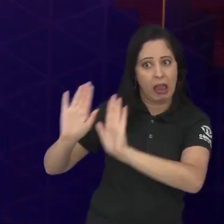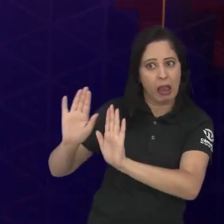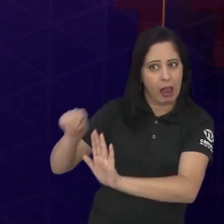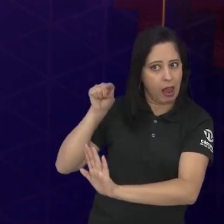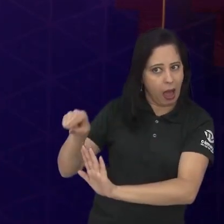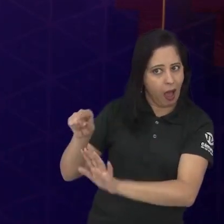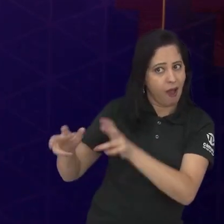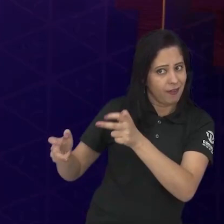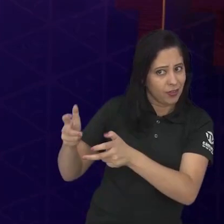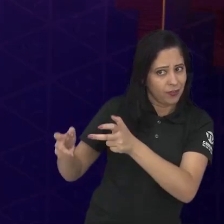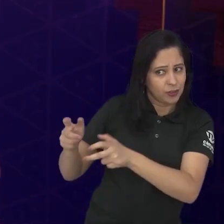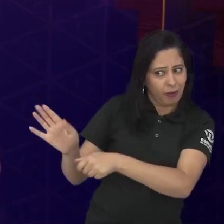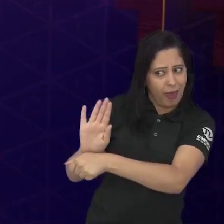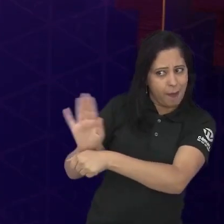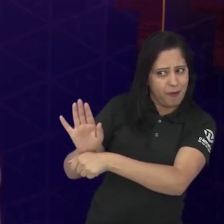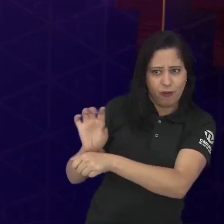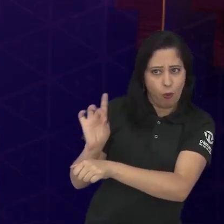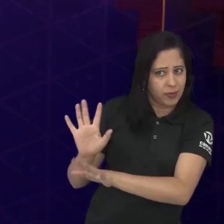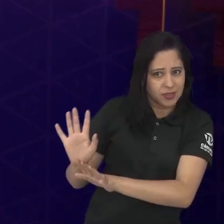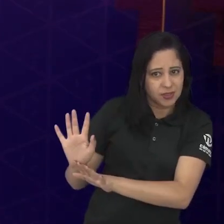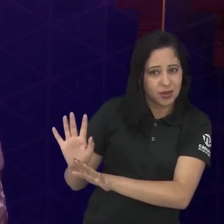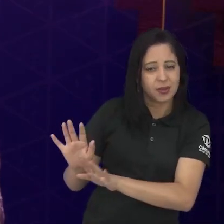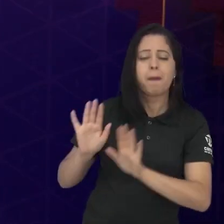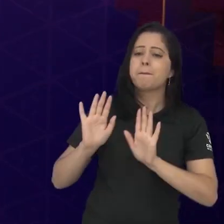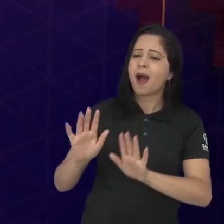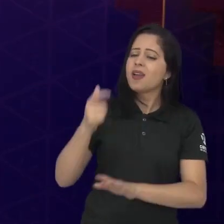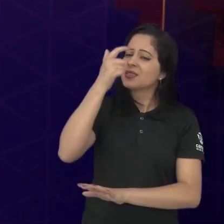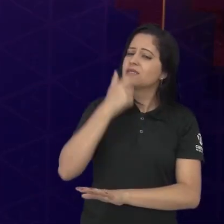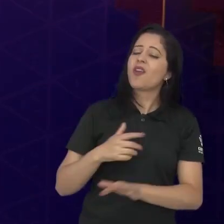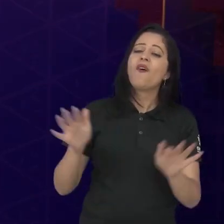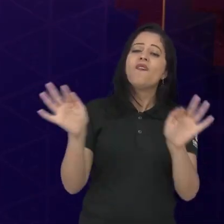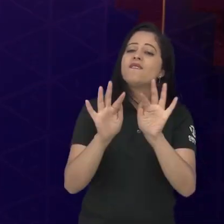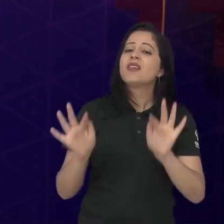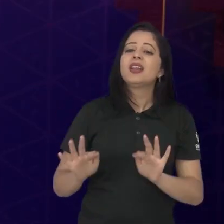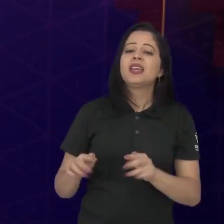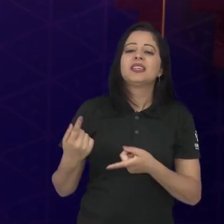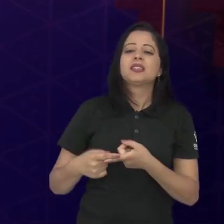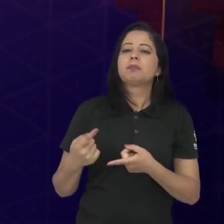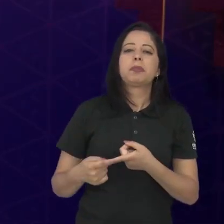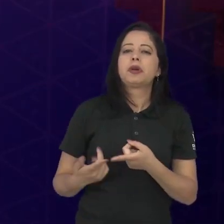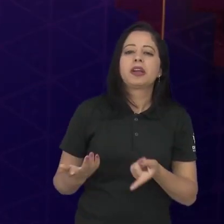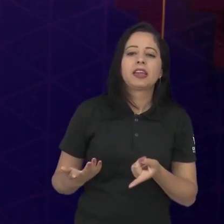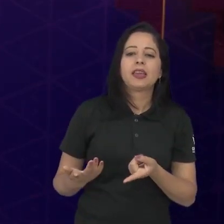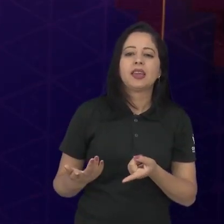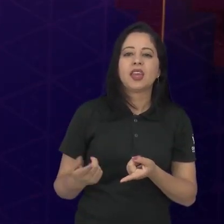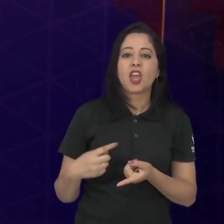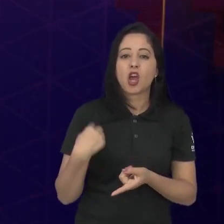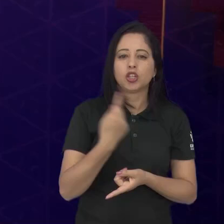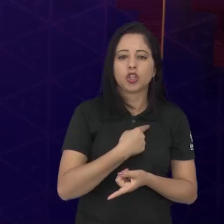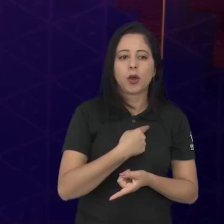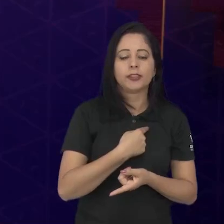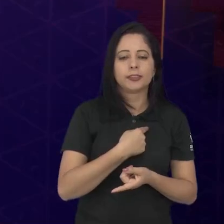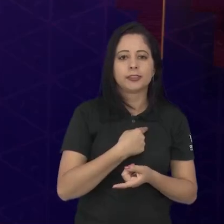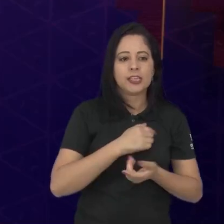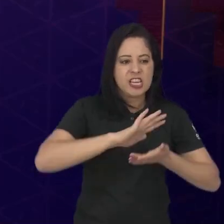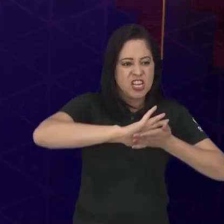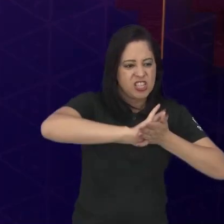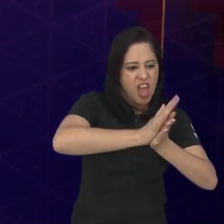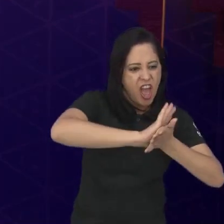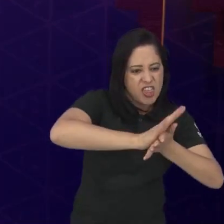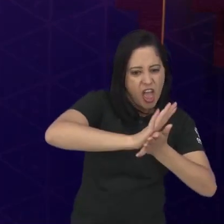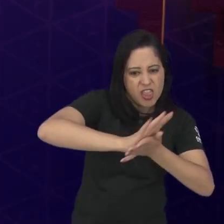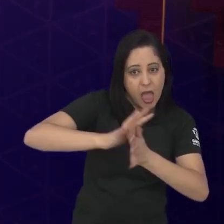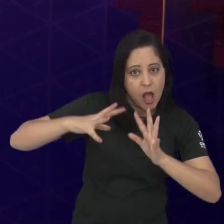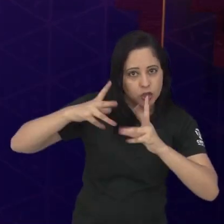deixa o zumbi na ficção, né? Mas eu fico feliz porque a gente não foi tão destrutivo assim. Eu